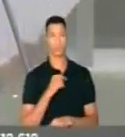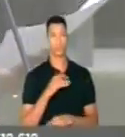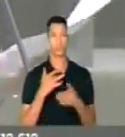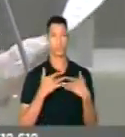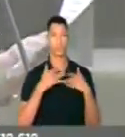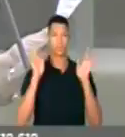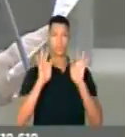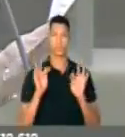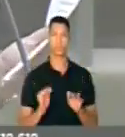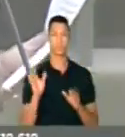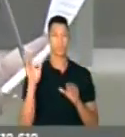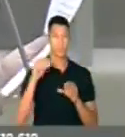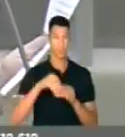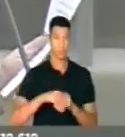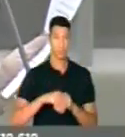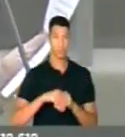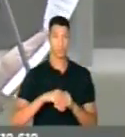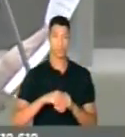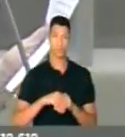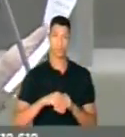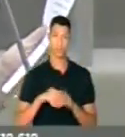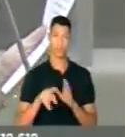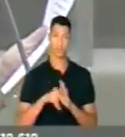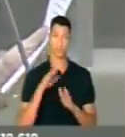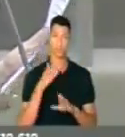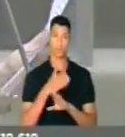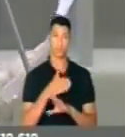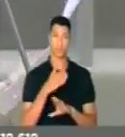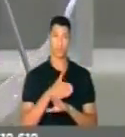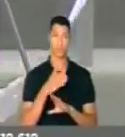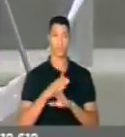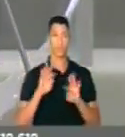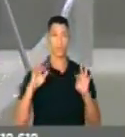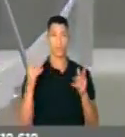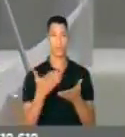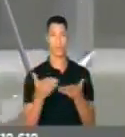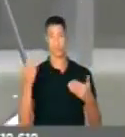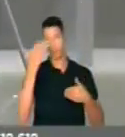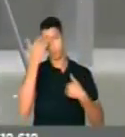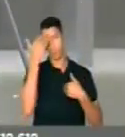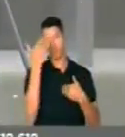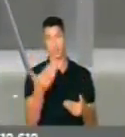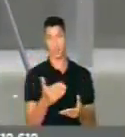satisfeitos da participação de todos. Obrigada.